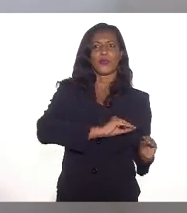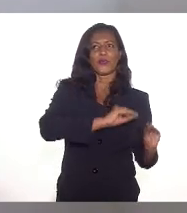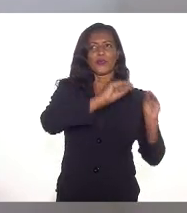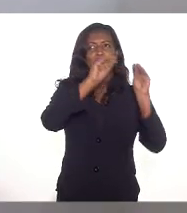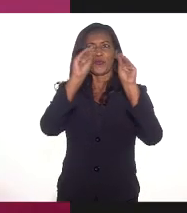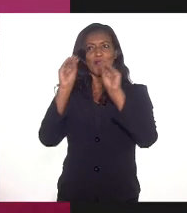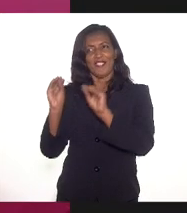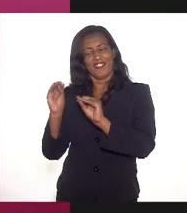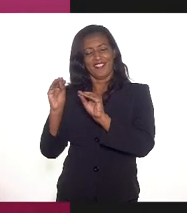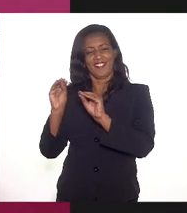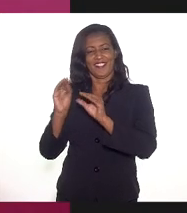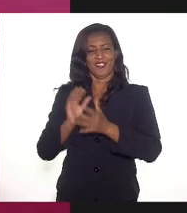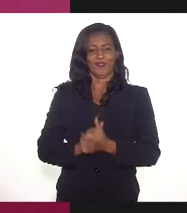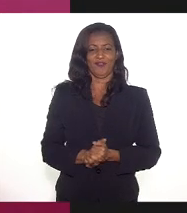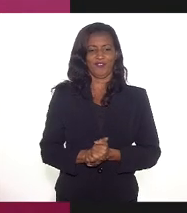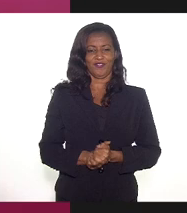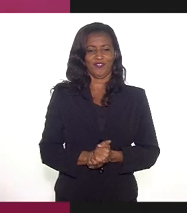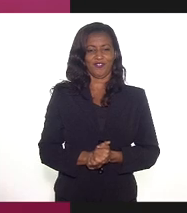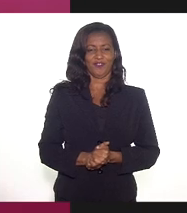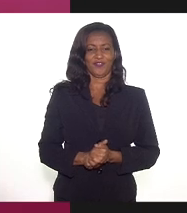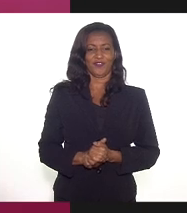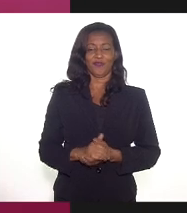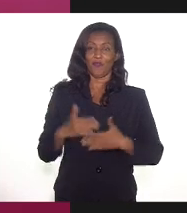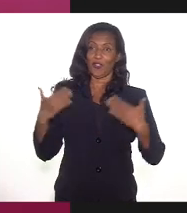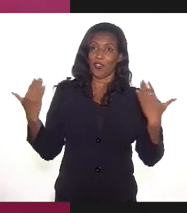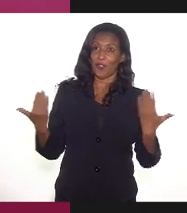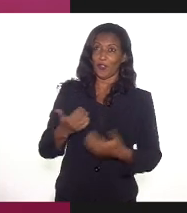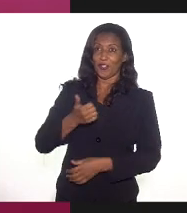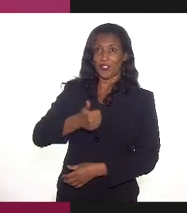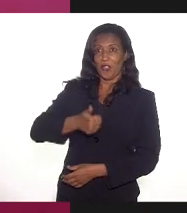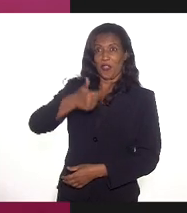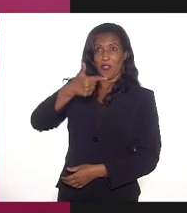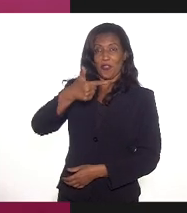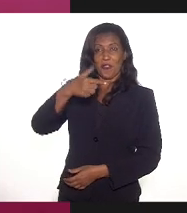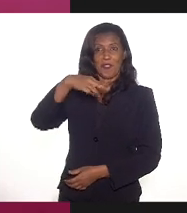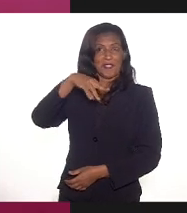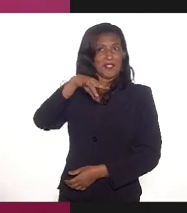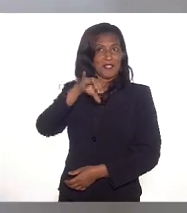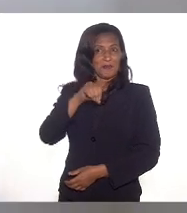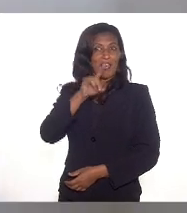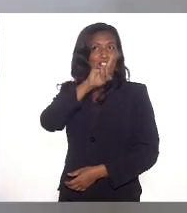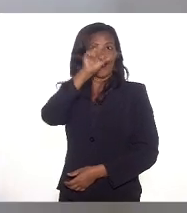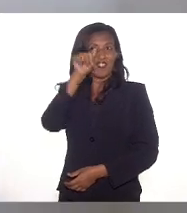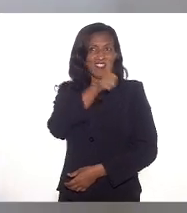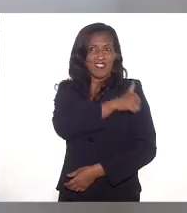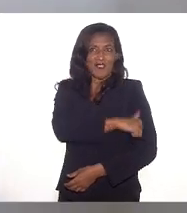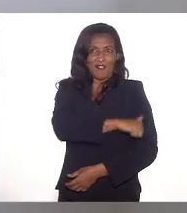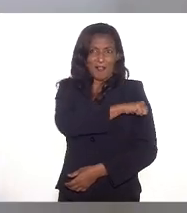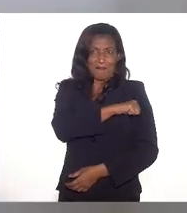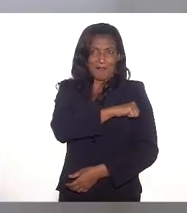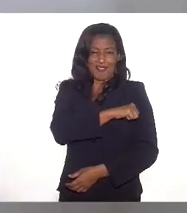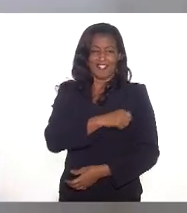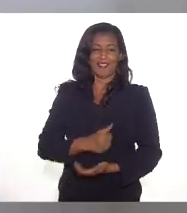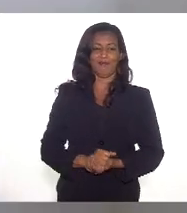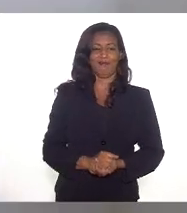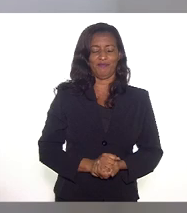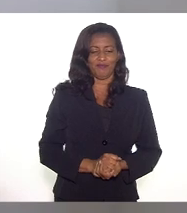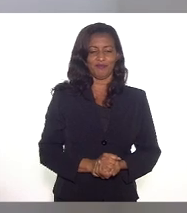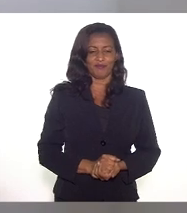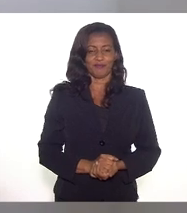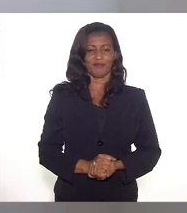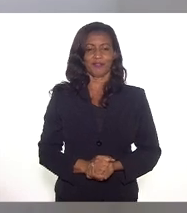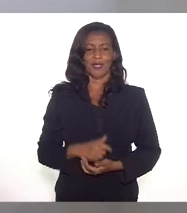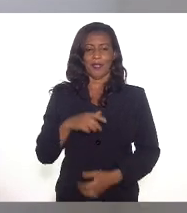Ah, é? No dia 12 de maio, que é o dia do enfermeiro, que bacana. Isso. Pedro Brazão